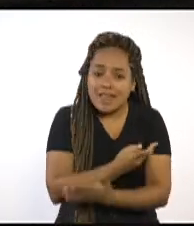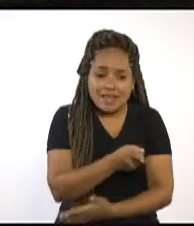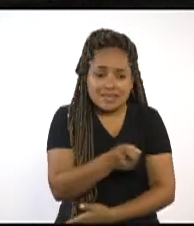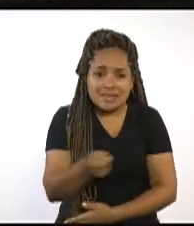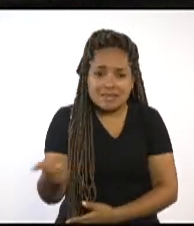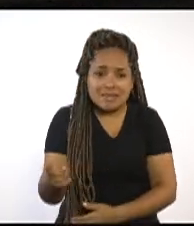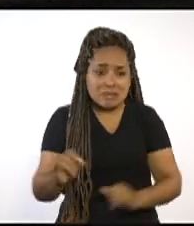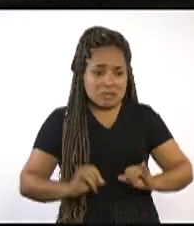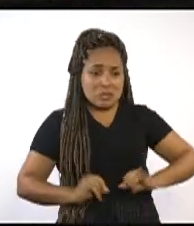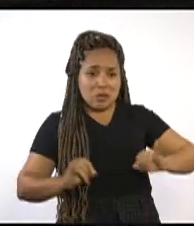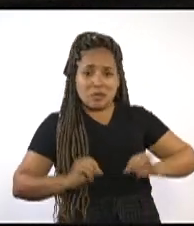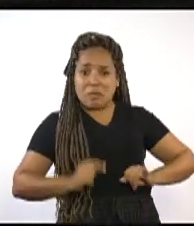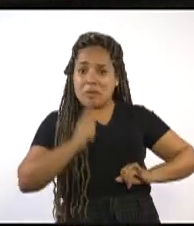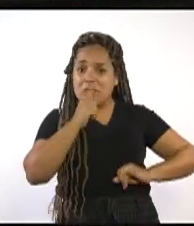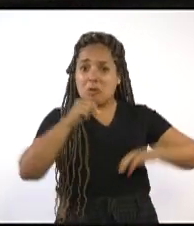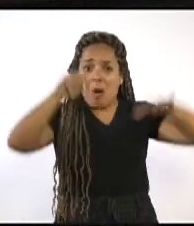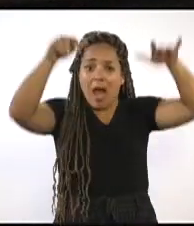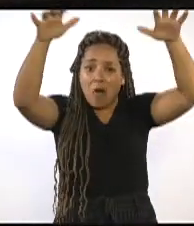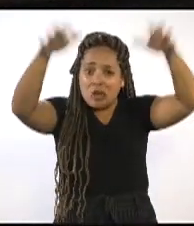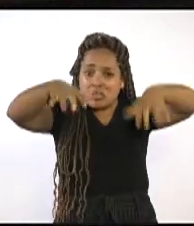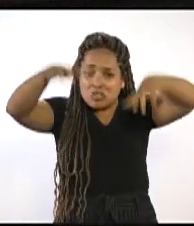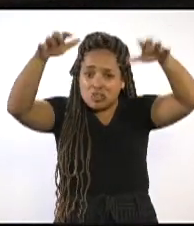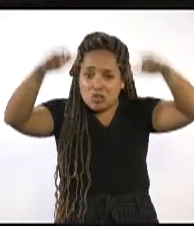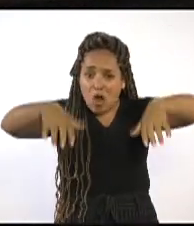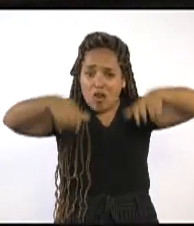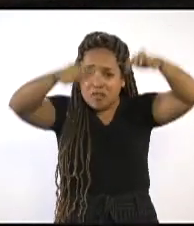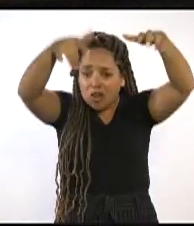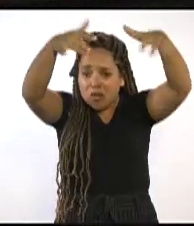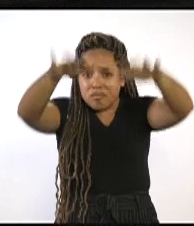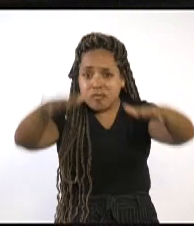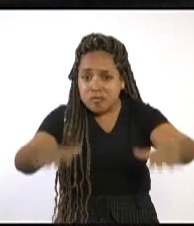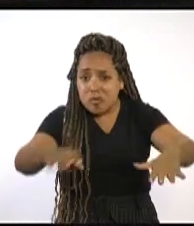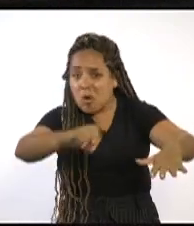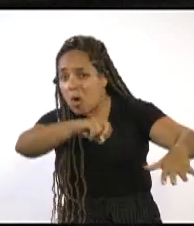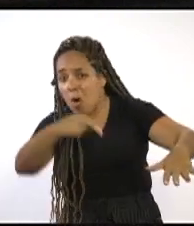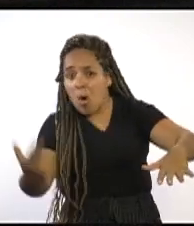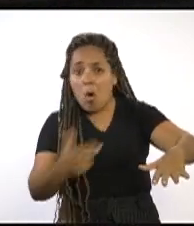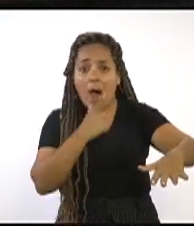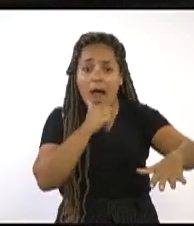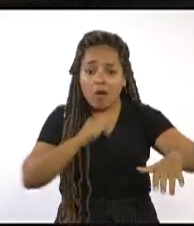tragédias, é muito comum todos nós,